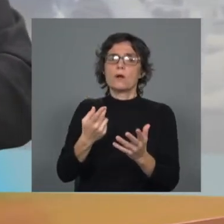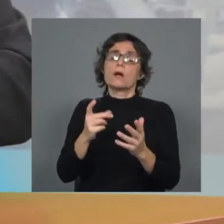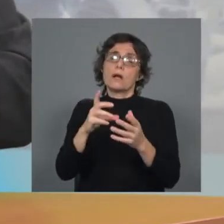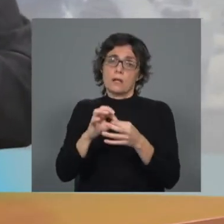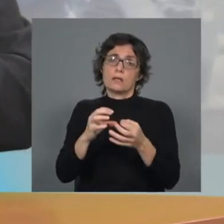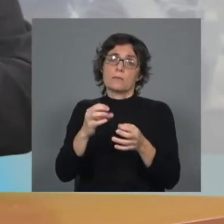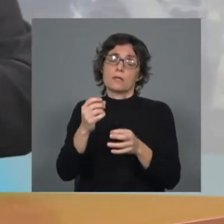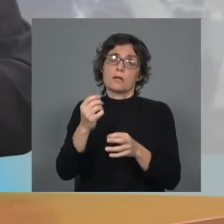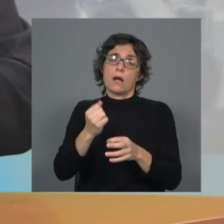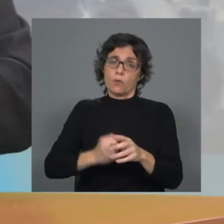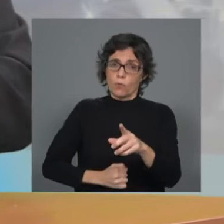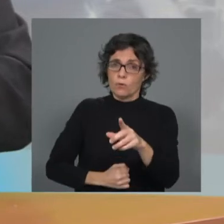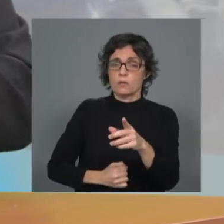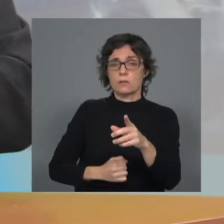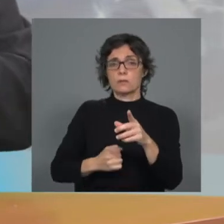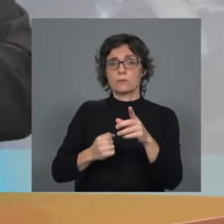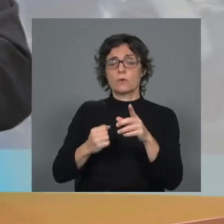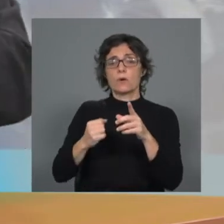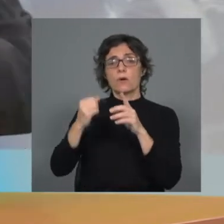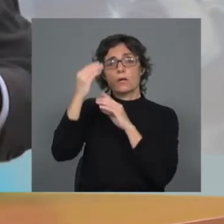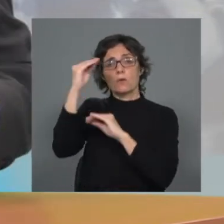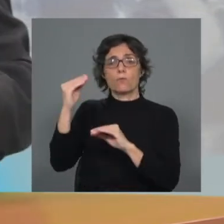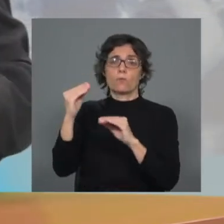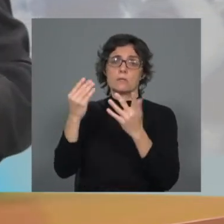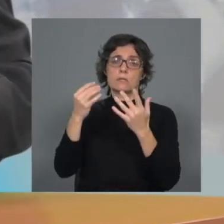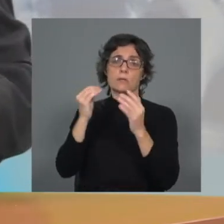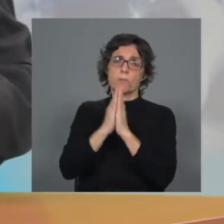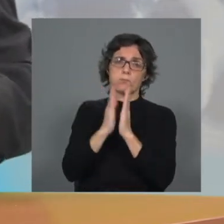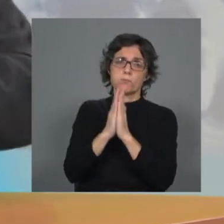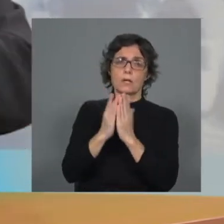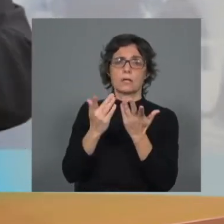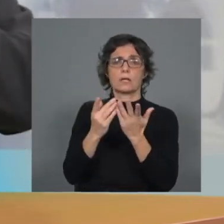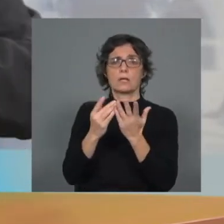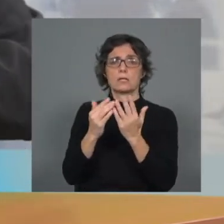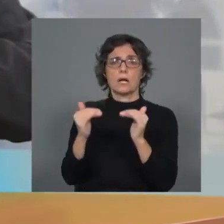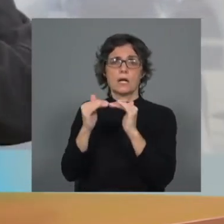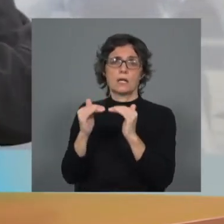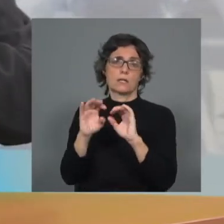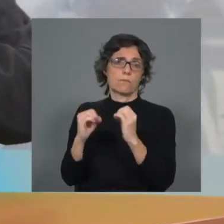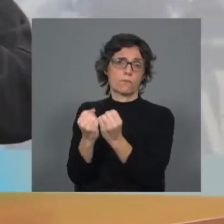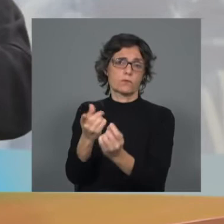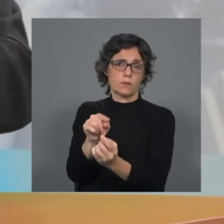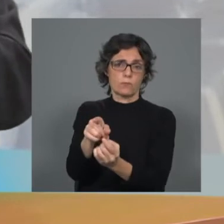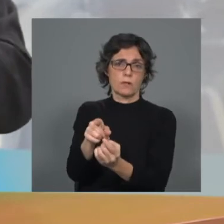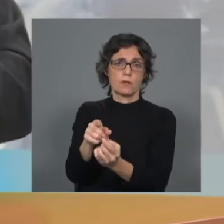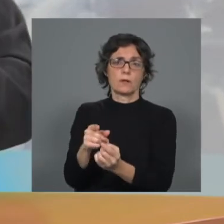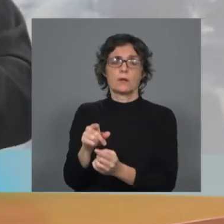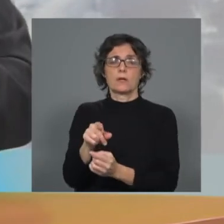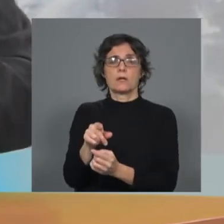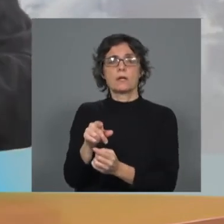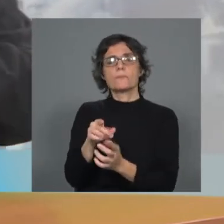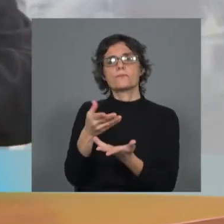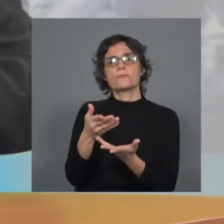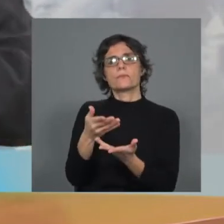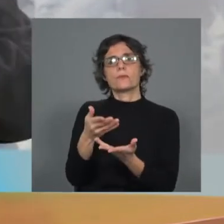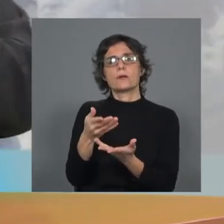referência comum, que é a doutrina social da Igreja. Não significa que estejam necessariamente de acordo em tudo, mas deveria ser uma forma